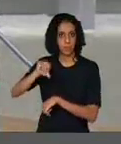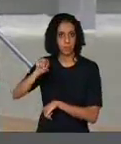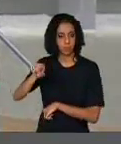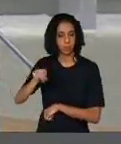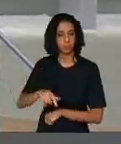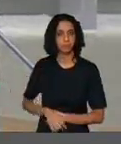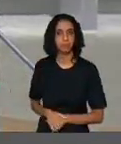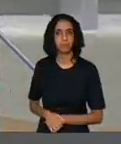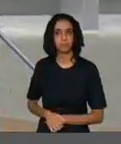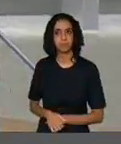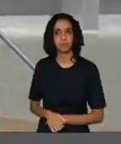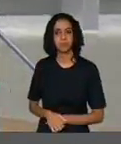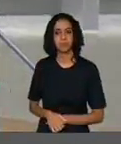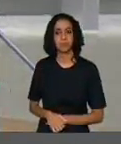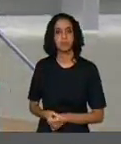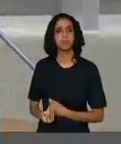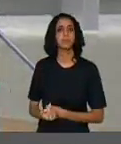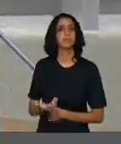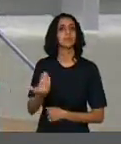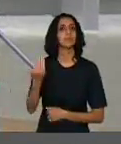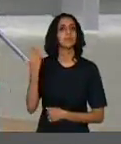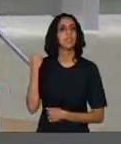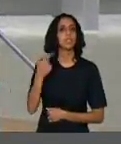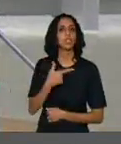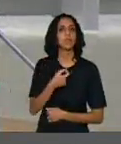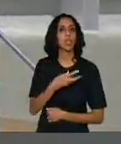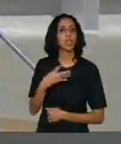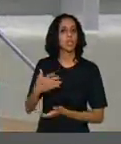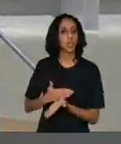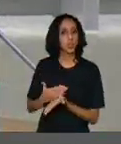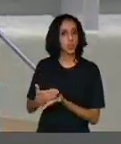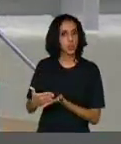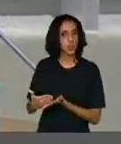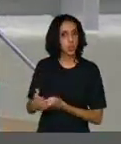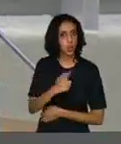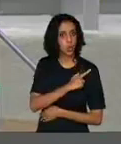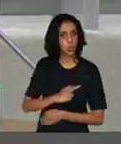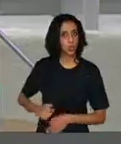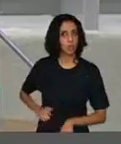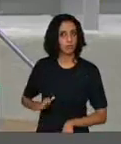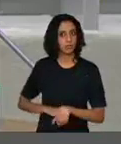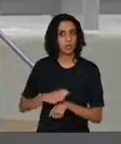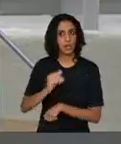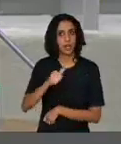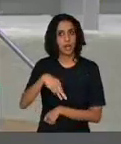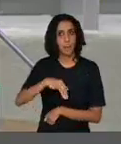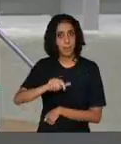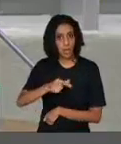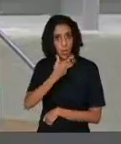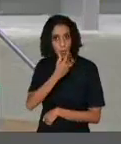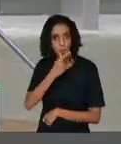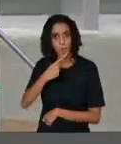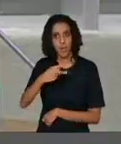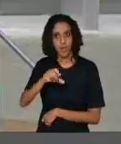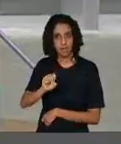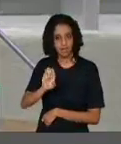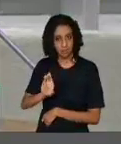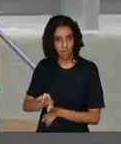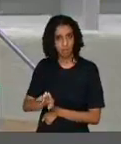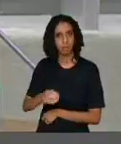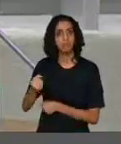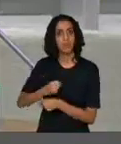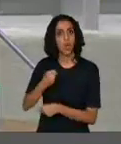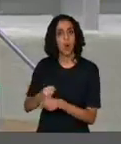Felizmente, a obra iniciada em 2014 no governo Camilo do PSB foi